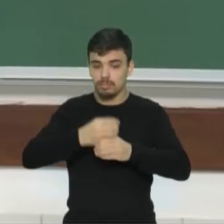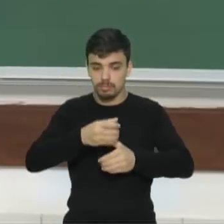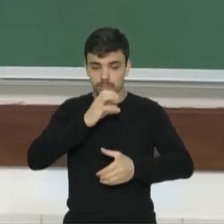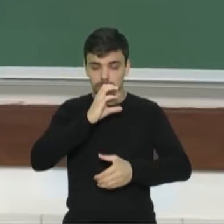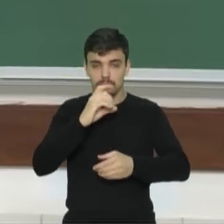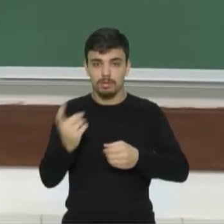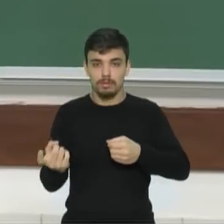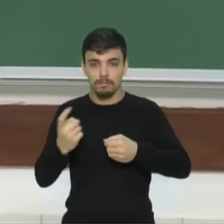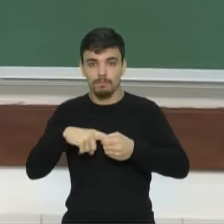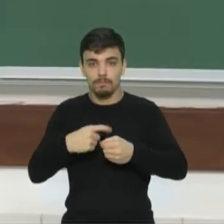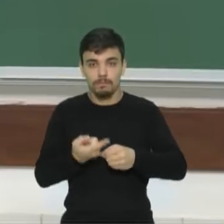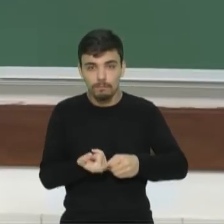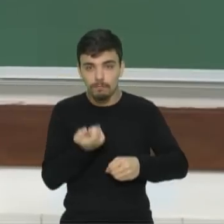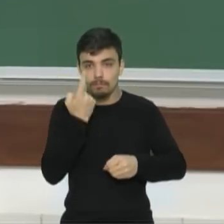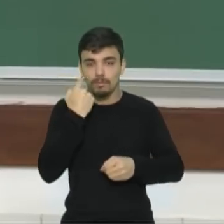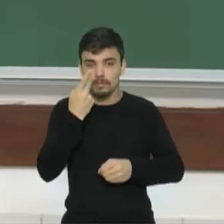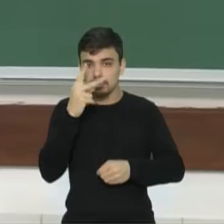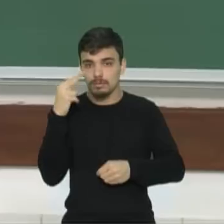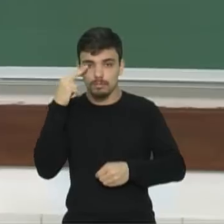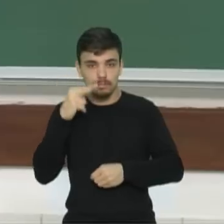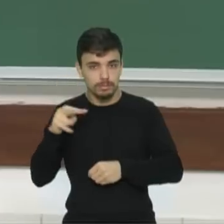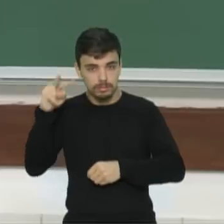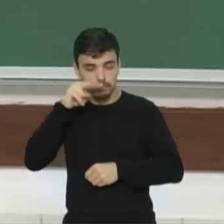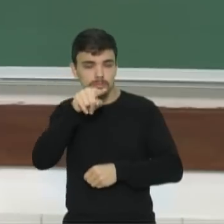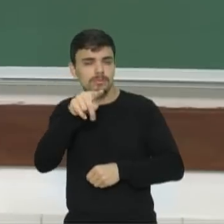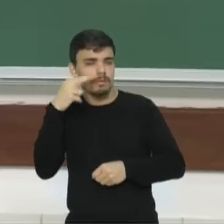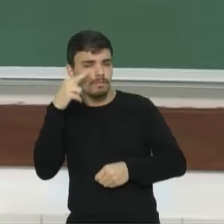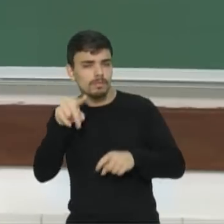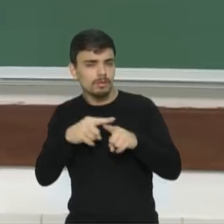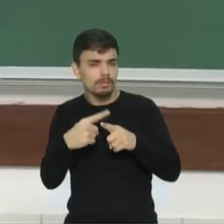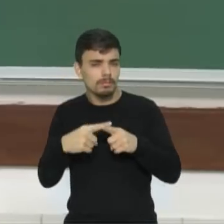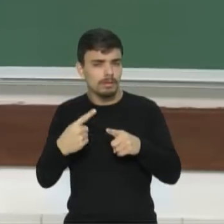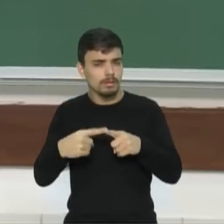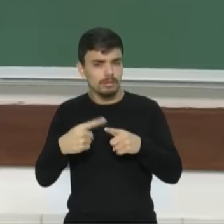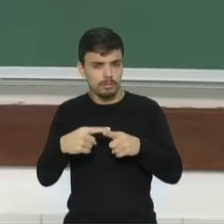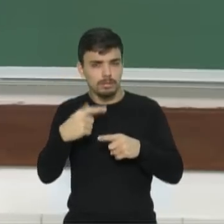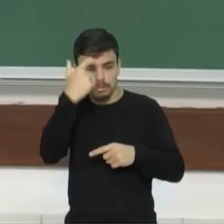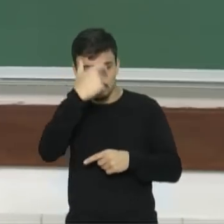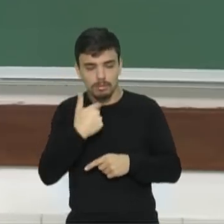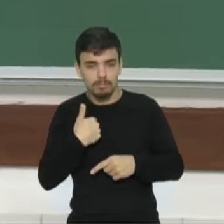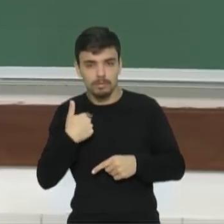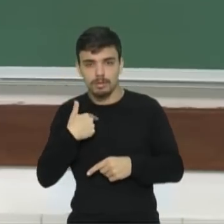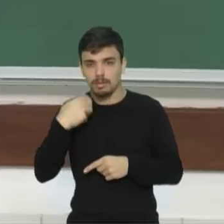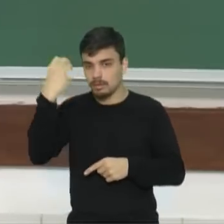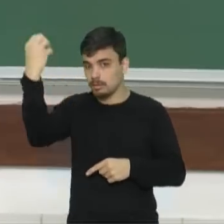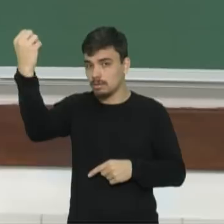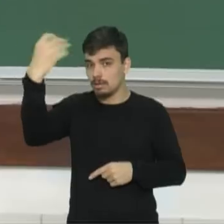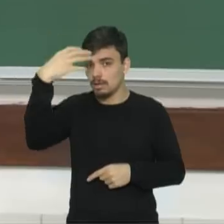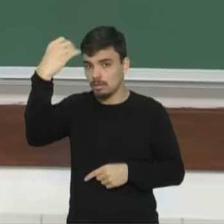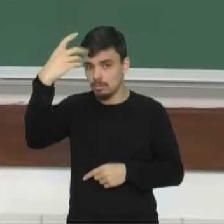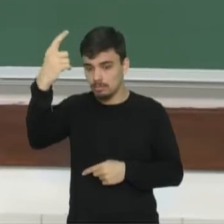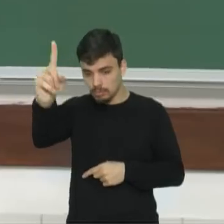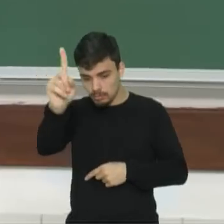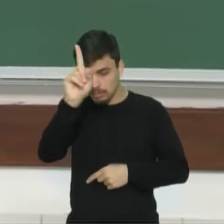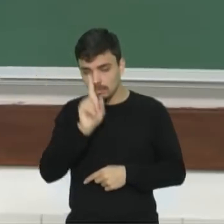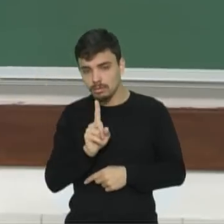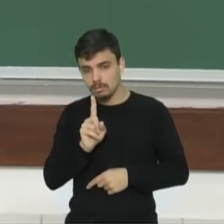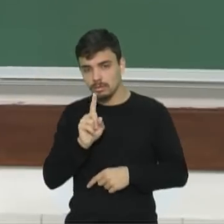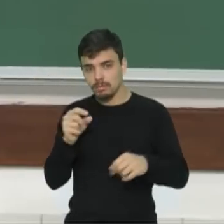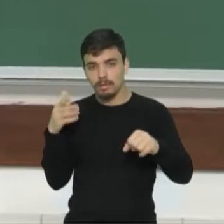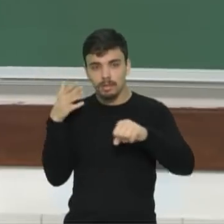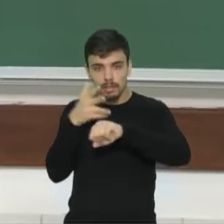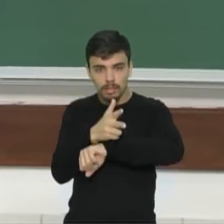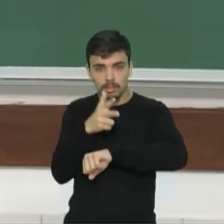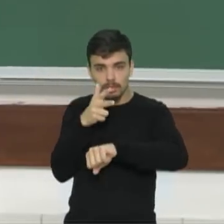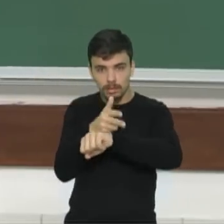volta para o seu olho. Você está me enxergando porque a luz da sala está batendo sobre mim e está voltando, entrando pela câmera, sendo